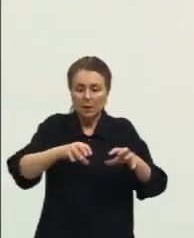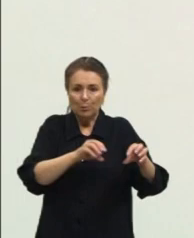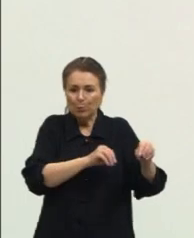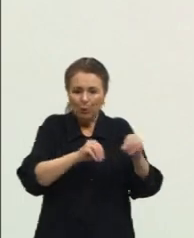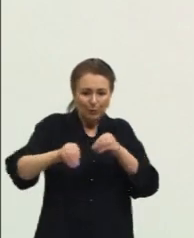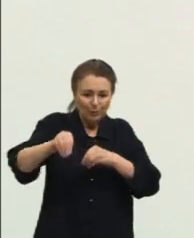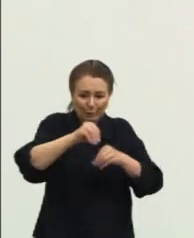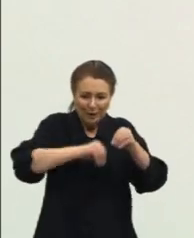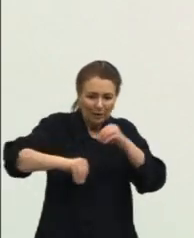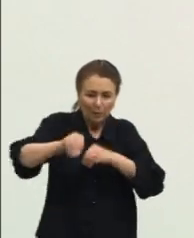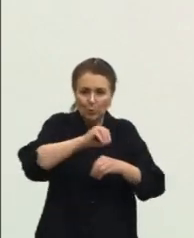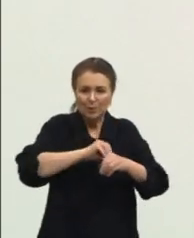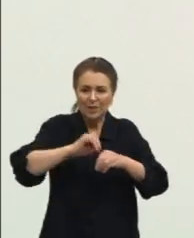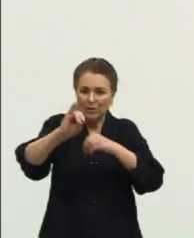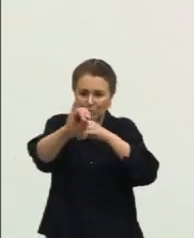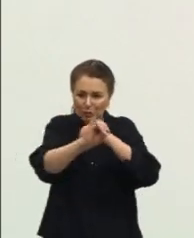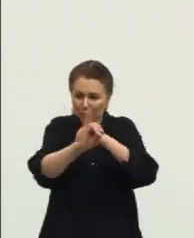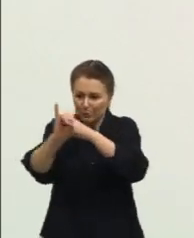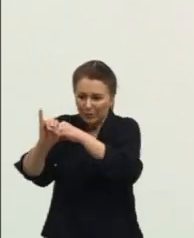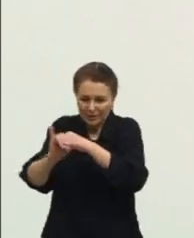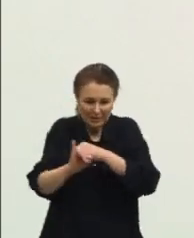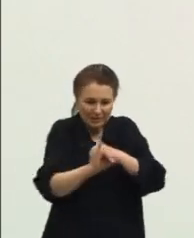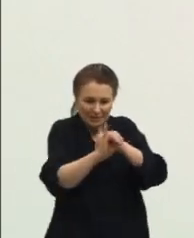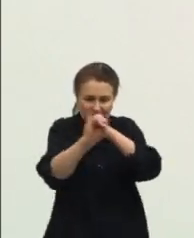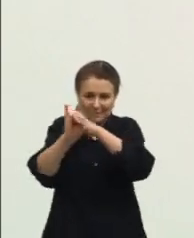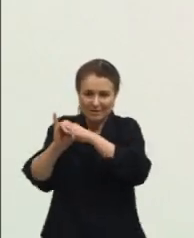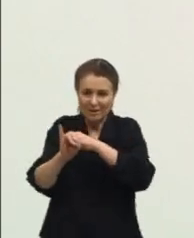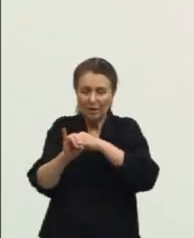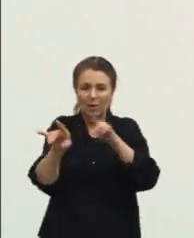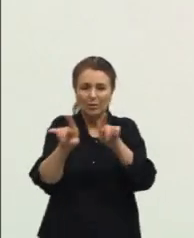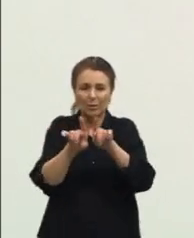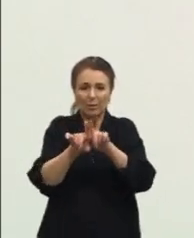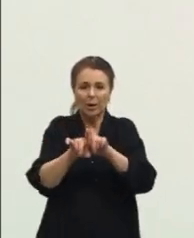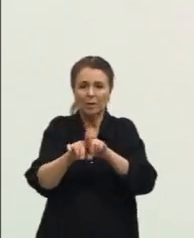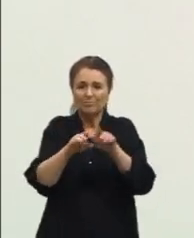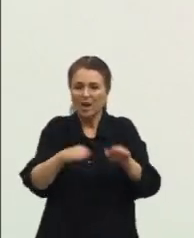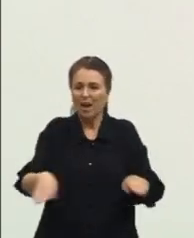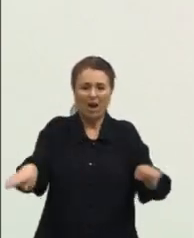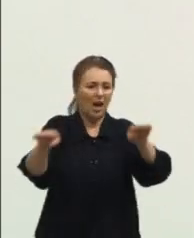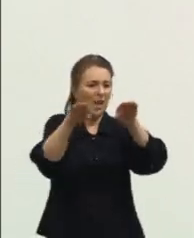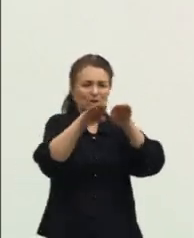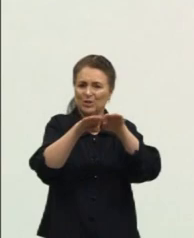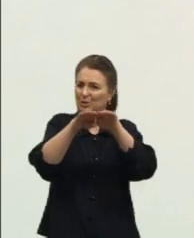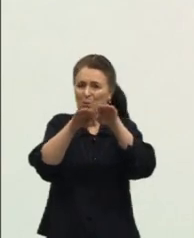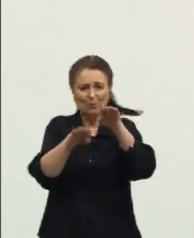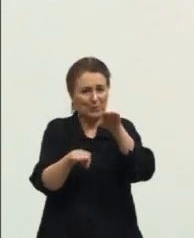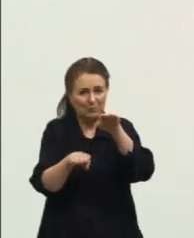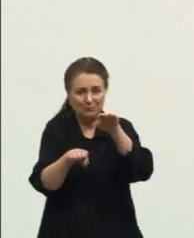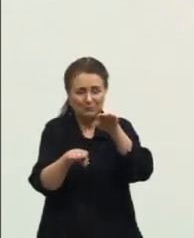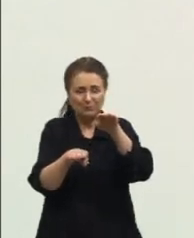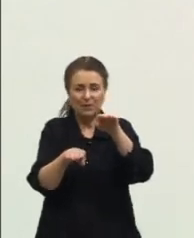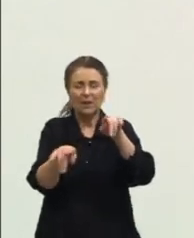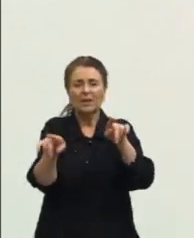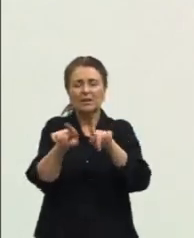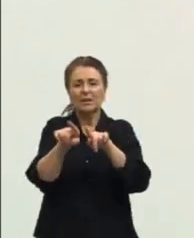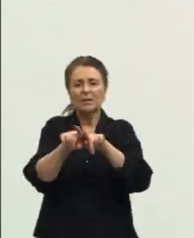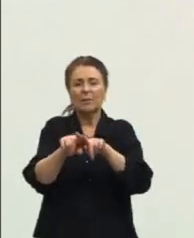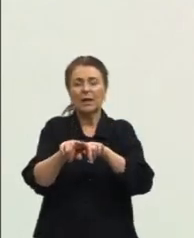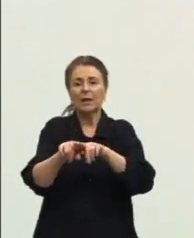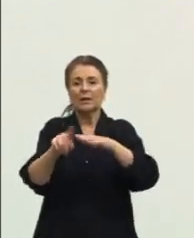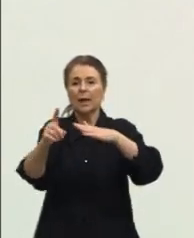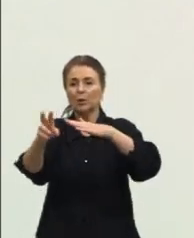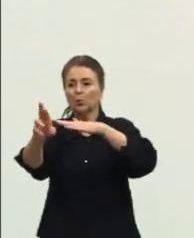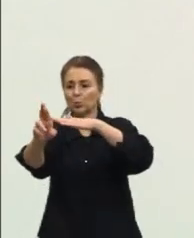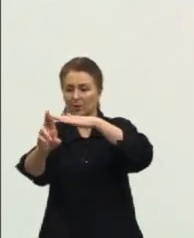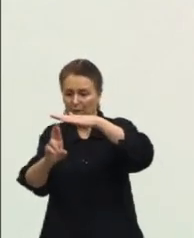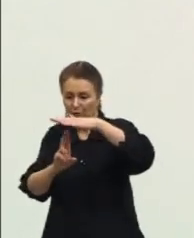nós vimos nós tivemos justamente essa essa aula as desigualdades uma coisa que a gente falou também foi dos refugiados caiu